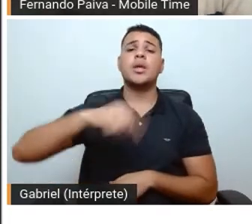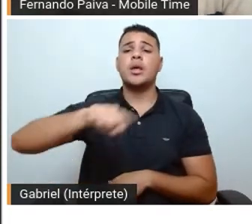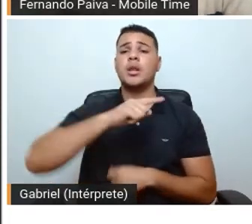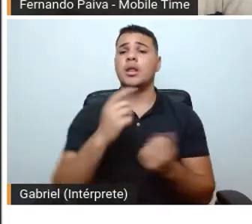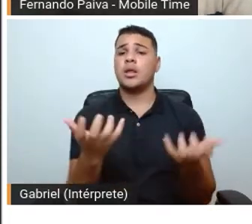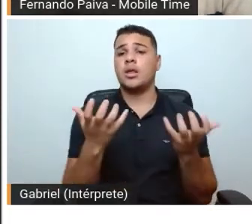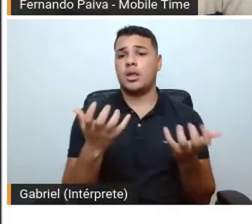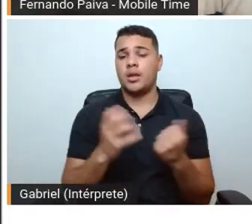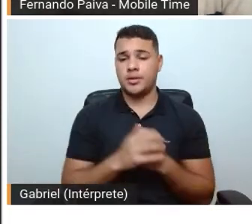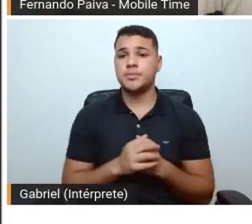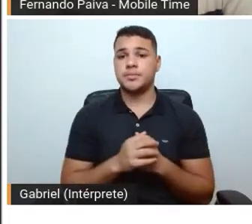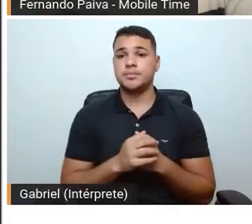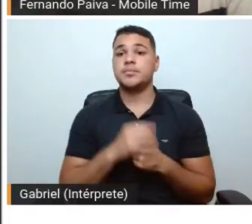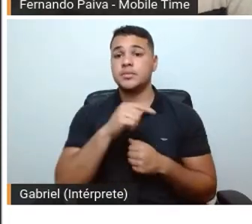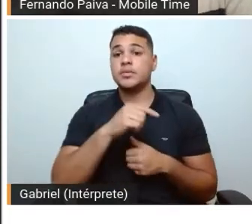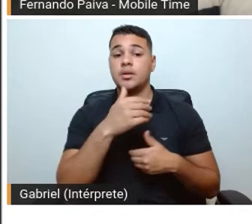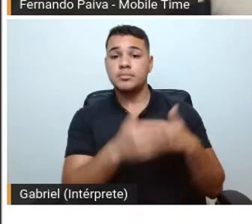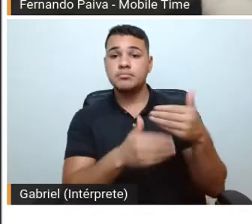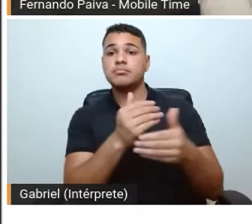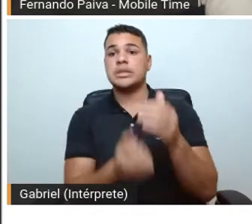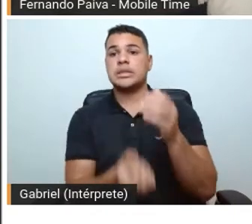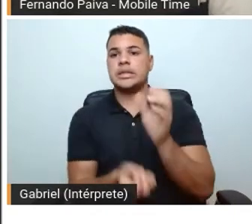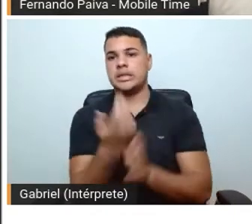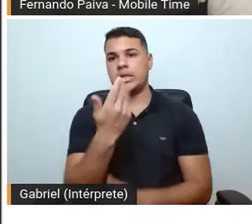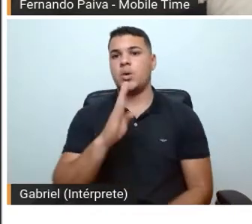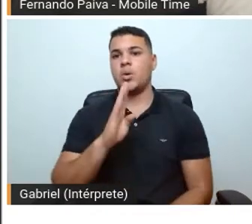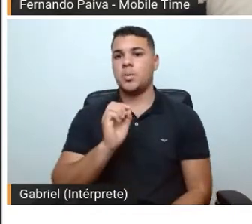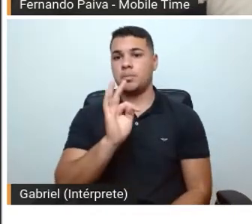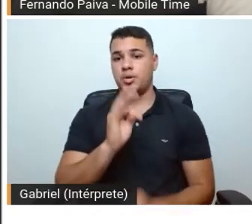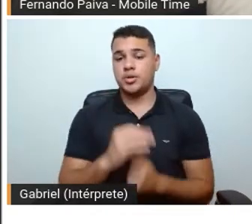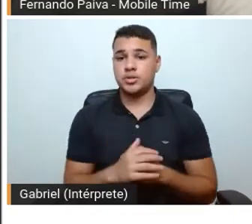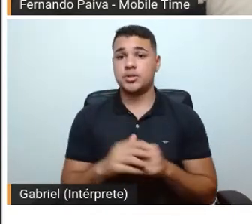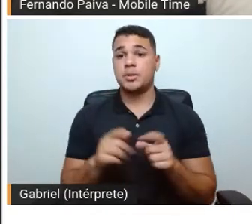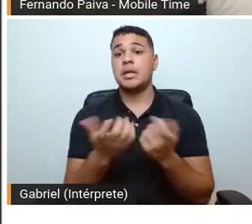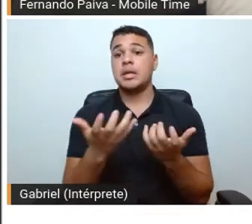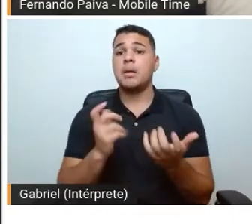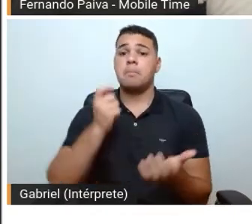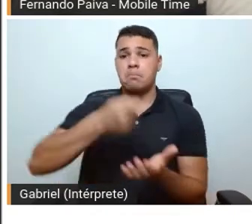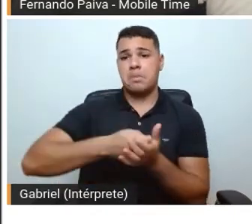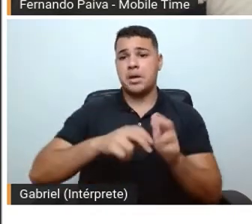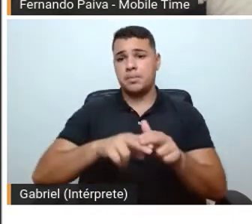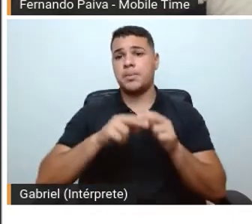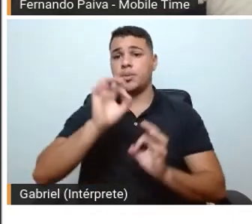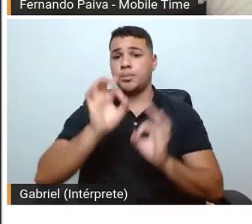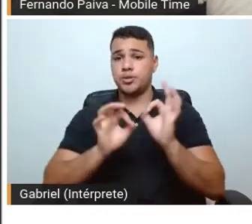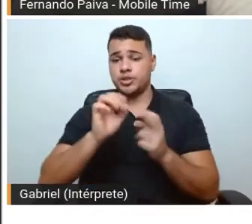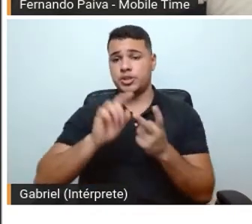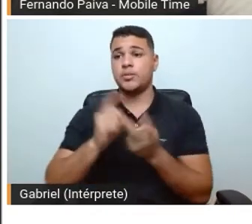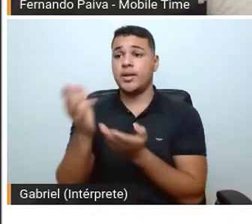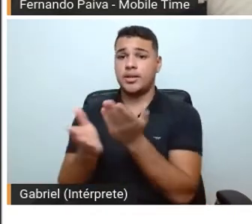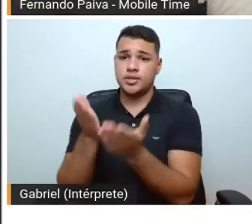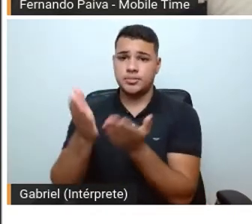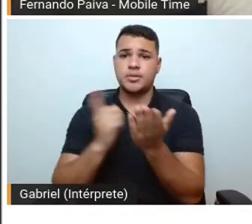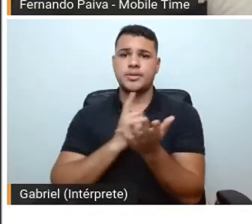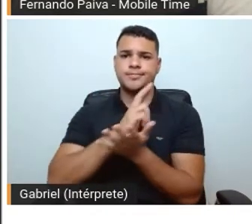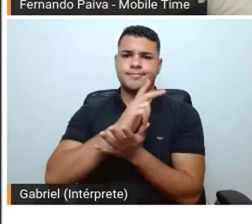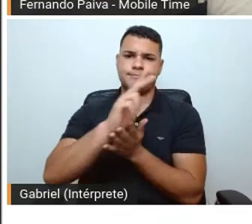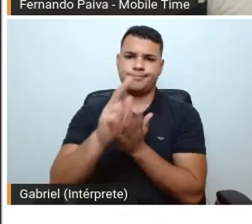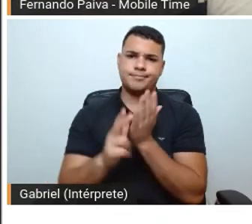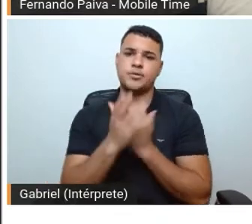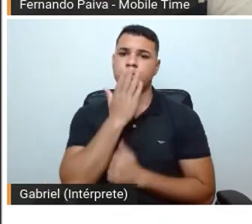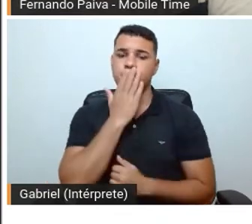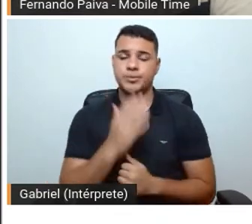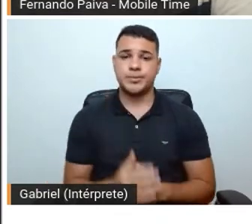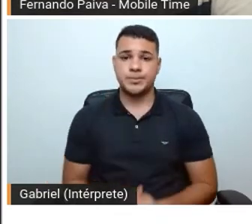lançar um produzir um bot e mantê-lo nós quer pagar pelo projeto o atendimento pô outras formas aqui